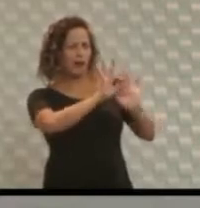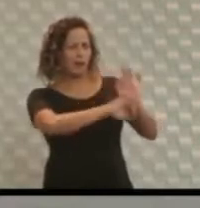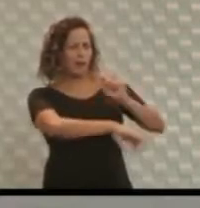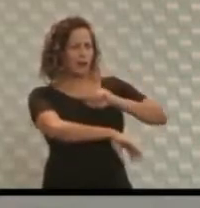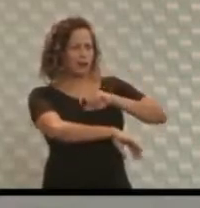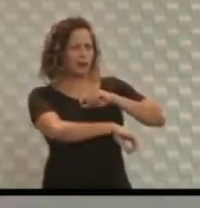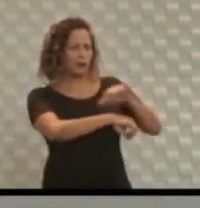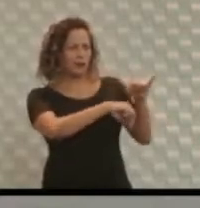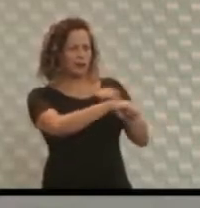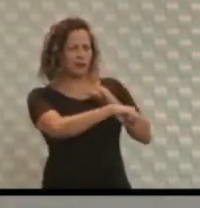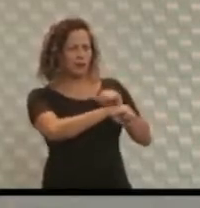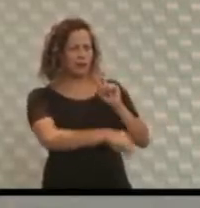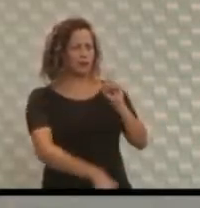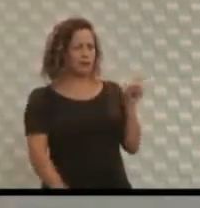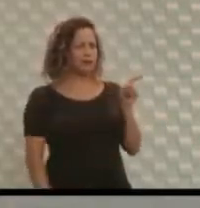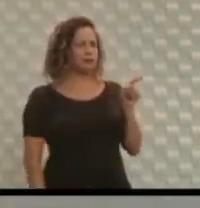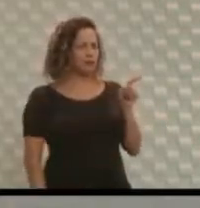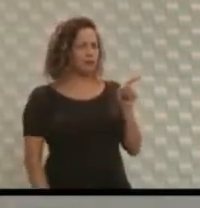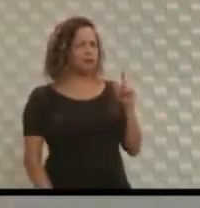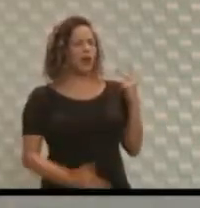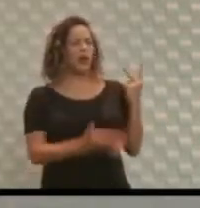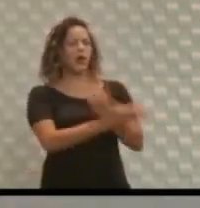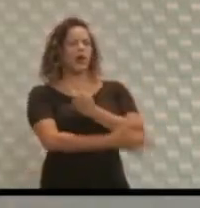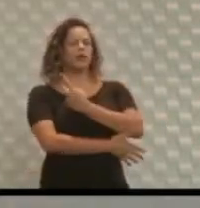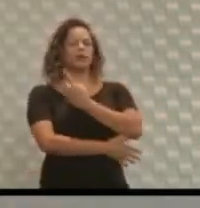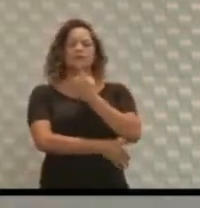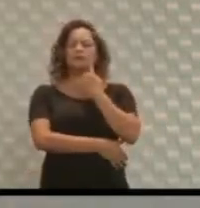Ele falou assim: alguma coisa aconteceu.